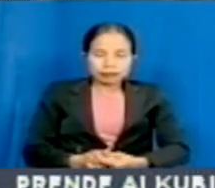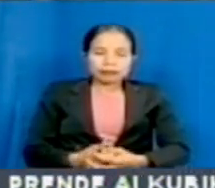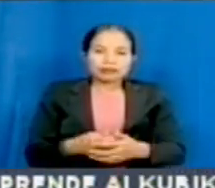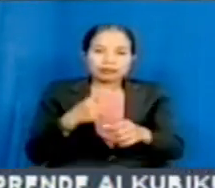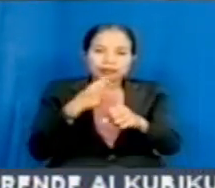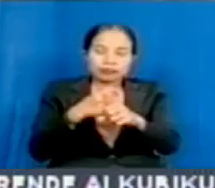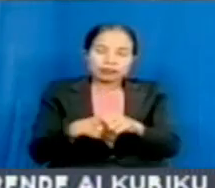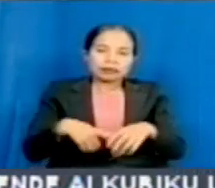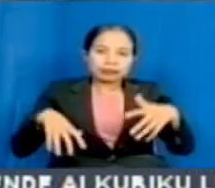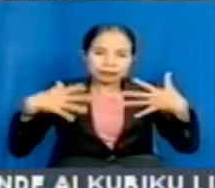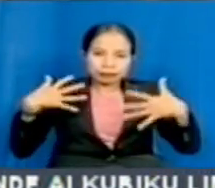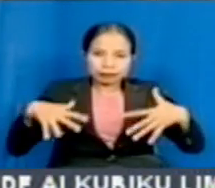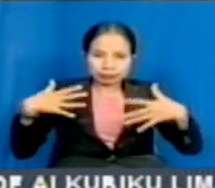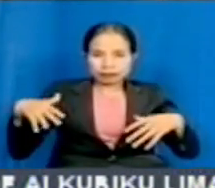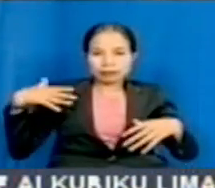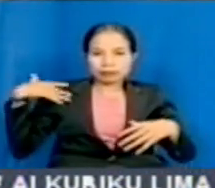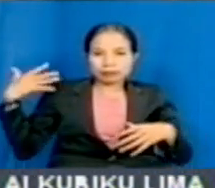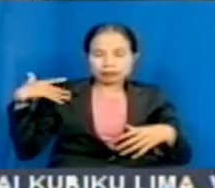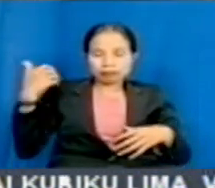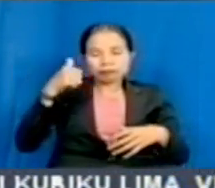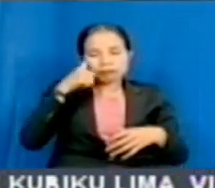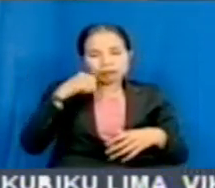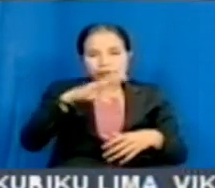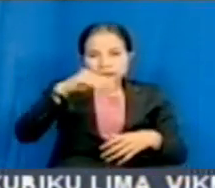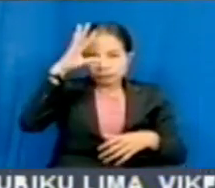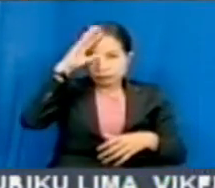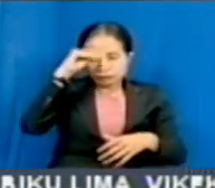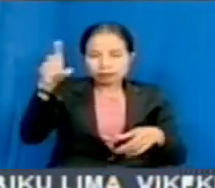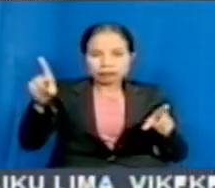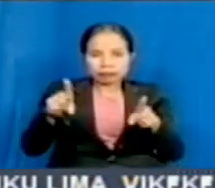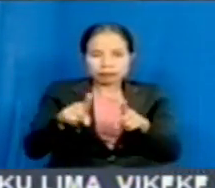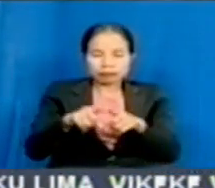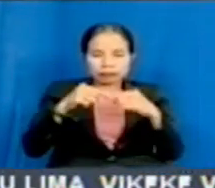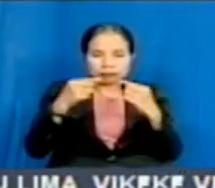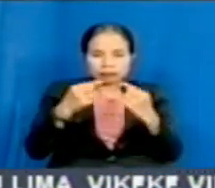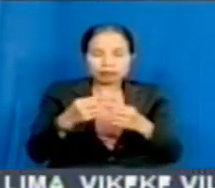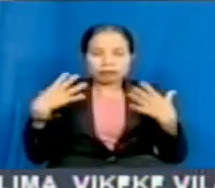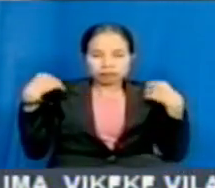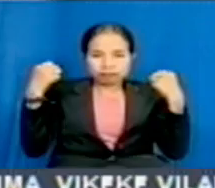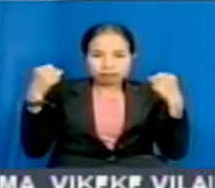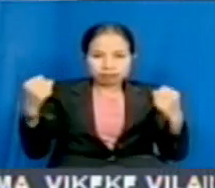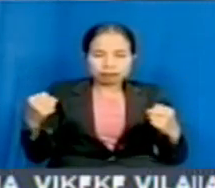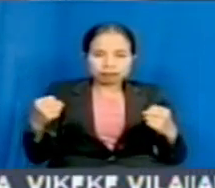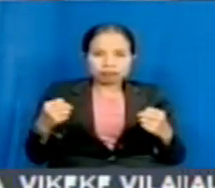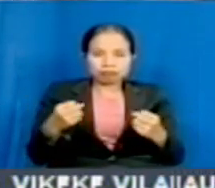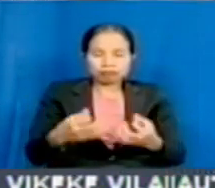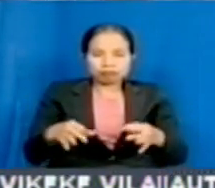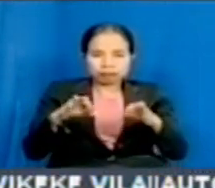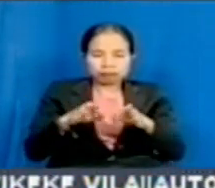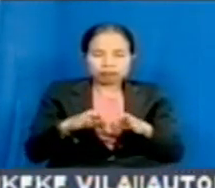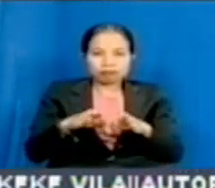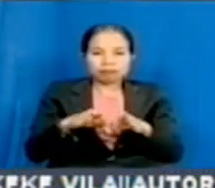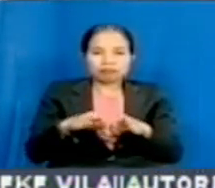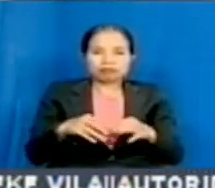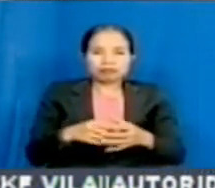Tempo resistência, juventude feto no mane, nuder componente ida nebe forte, o princípio no